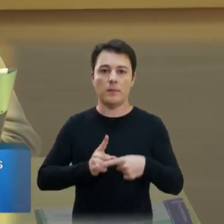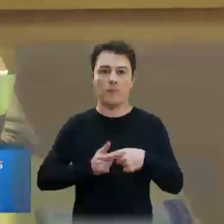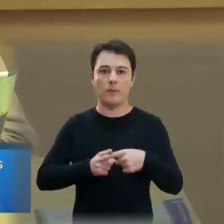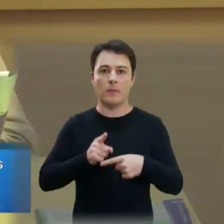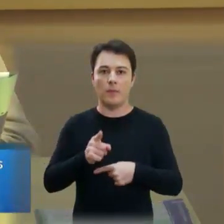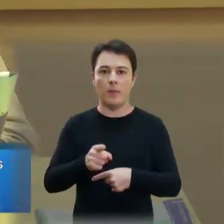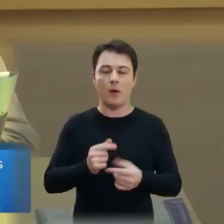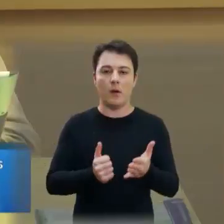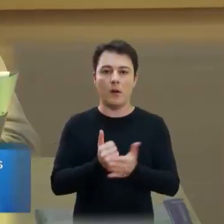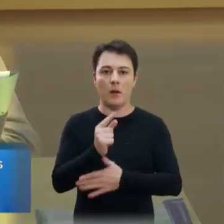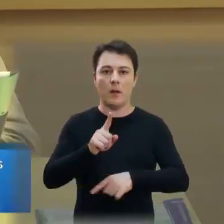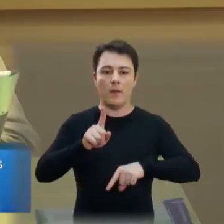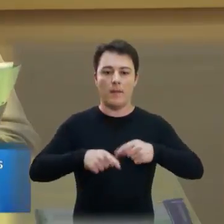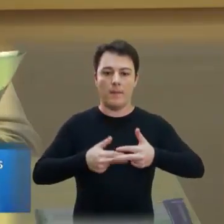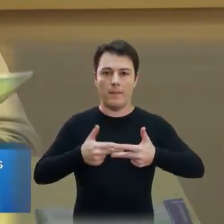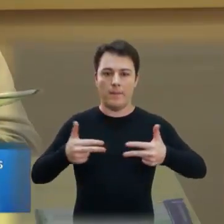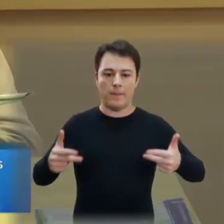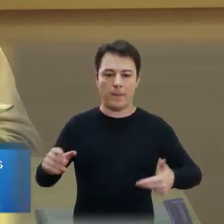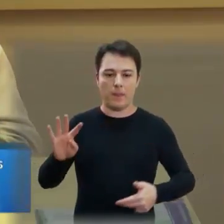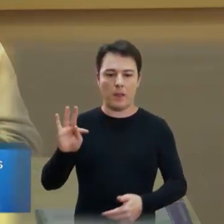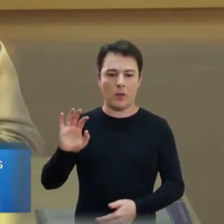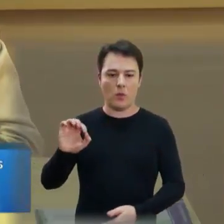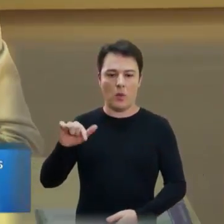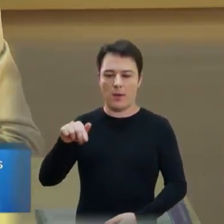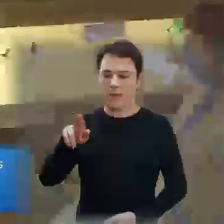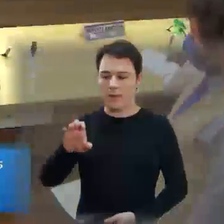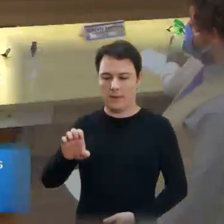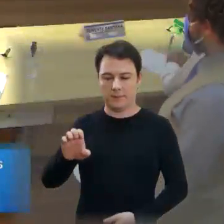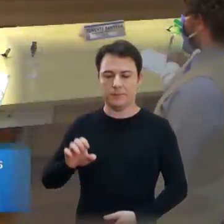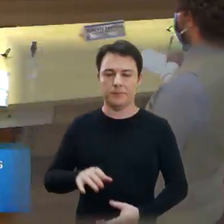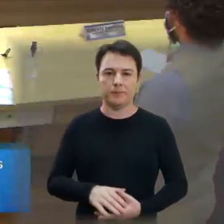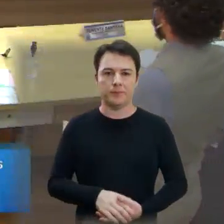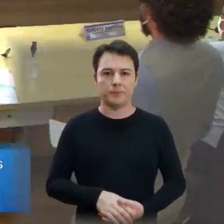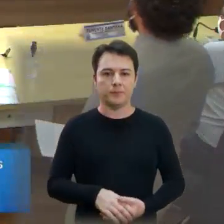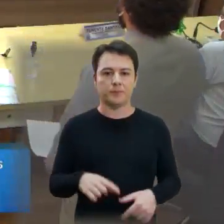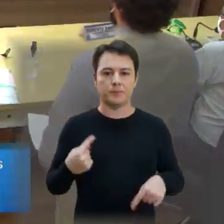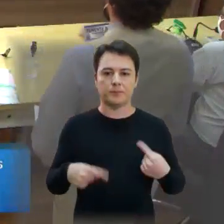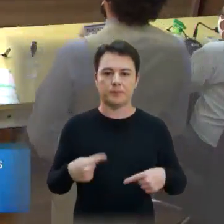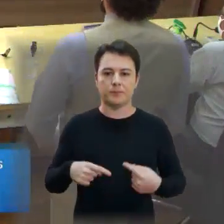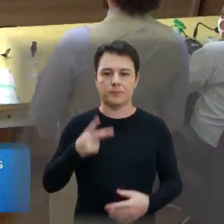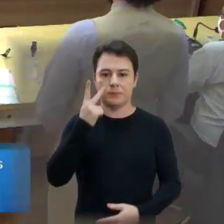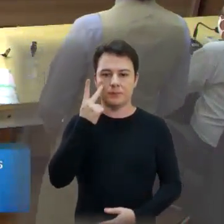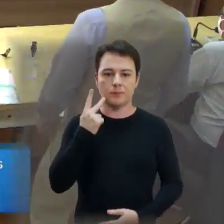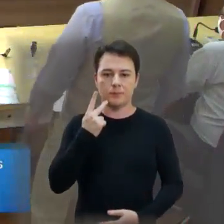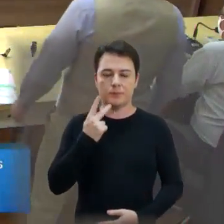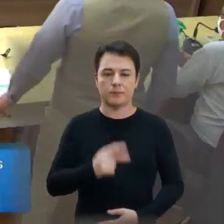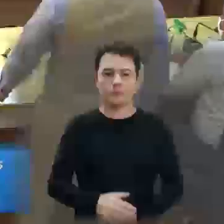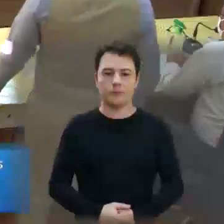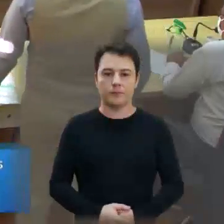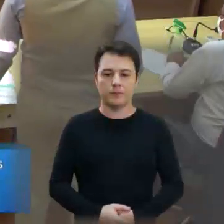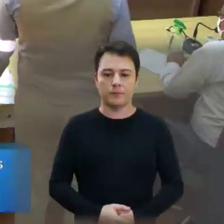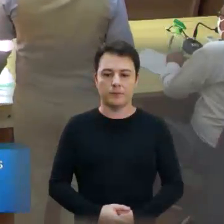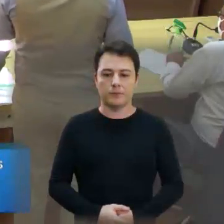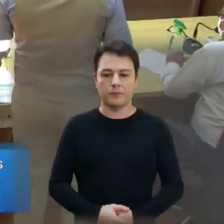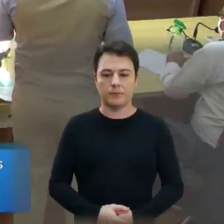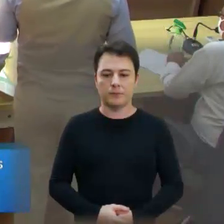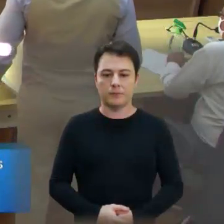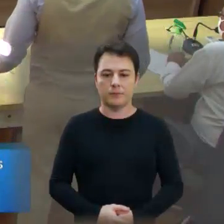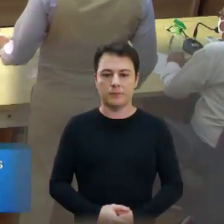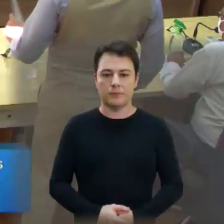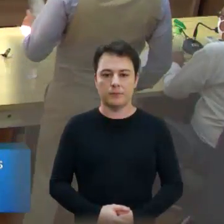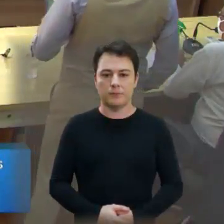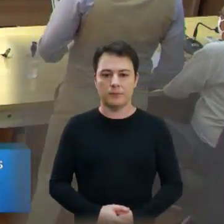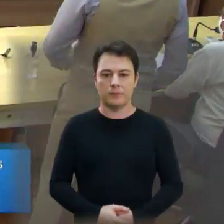de equipamentos para a Fundação TOC e da outras providências. É em discussão. Se inscreve o vereador líder do governo, Paulo